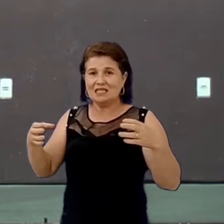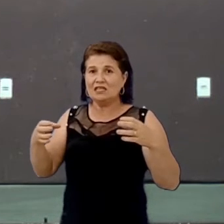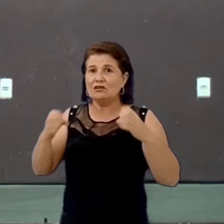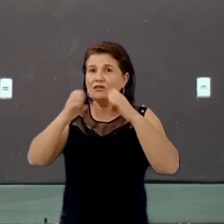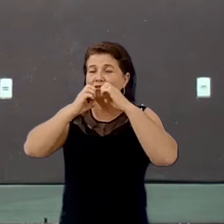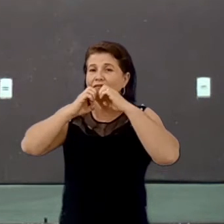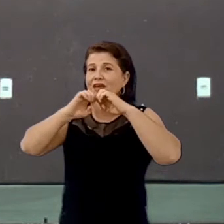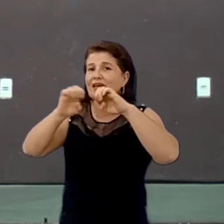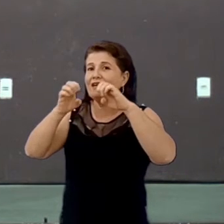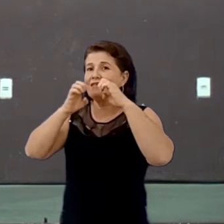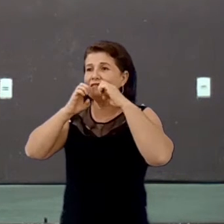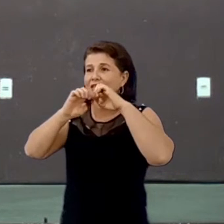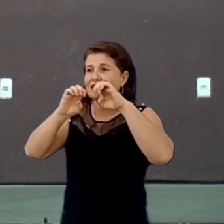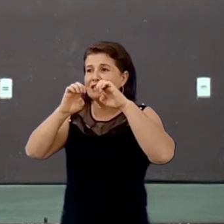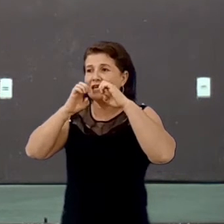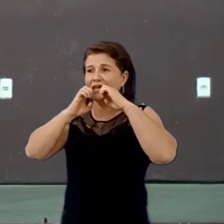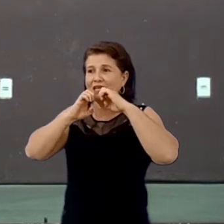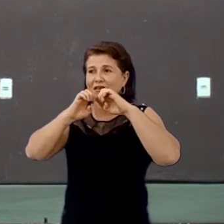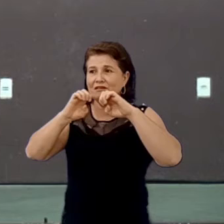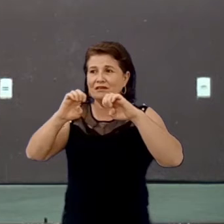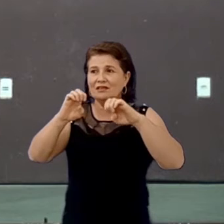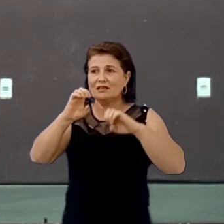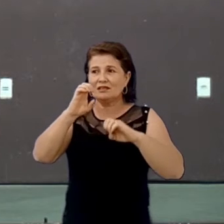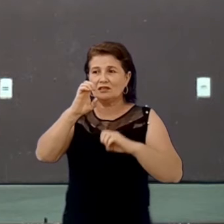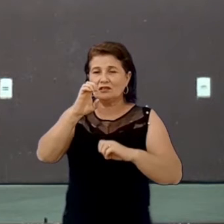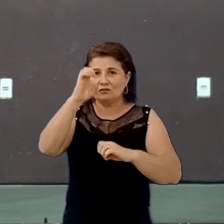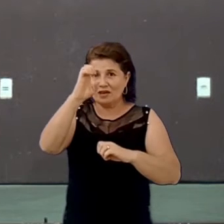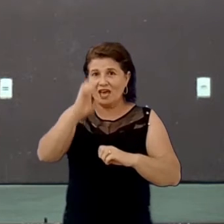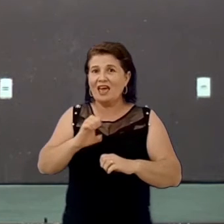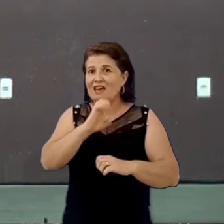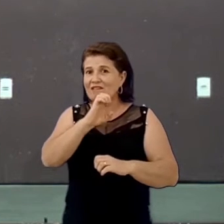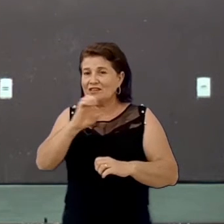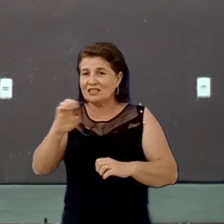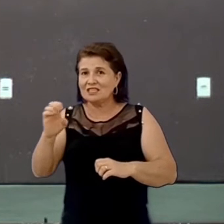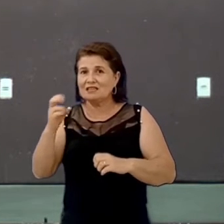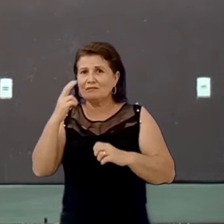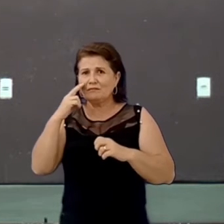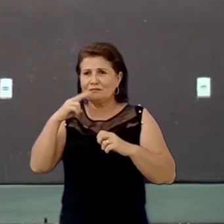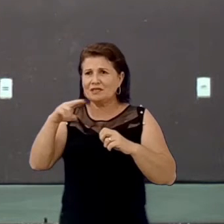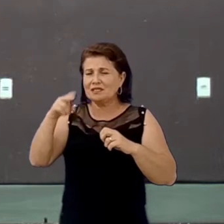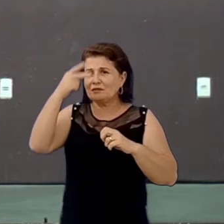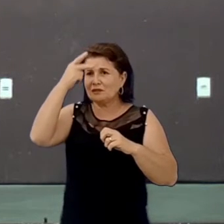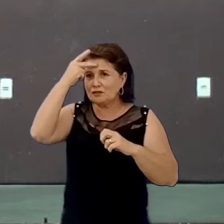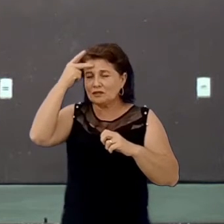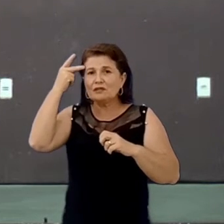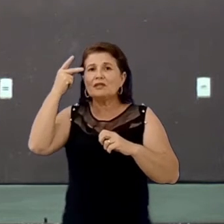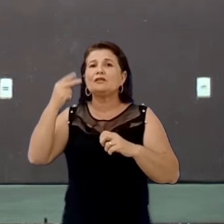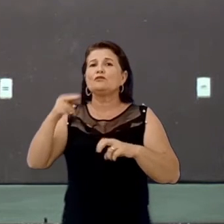Evangelho? Veja se os irmãos se amam. Vejam em quem eles esperam.